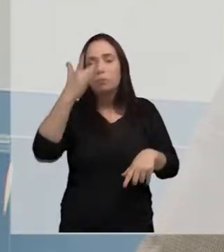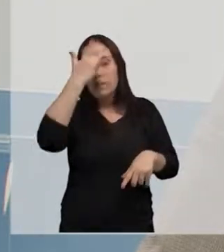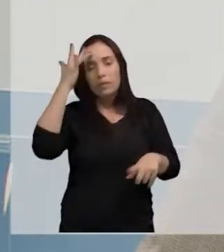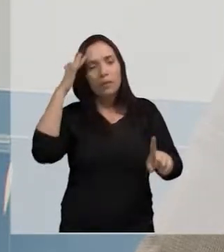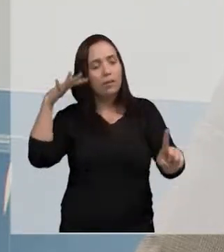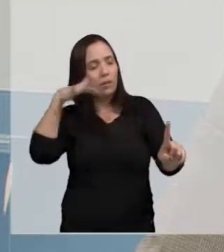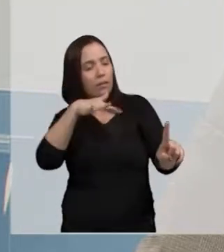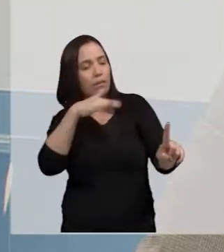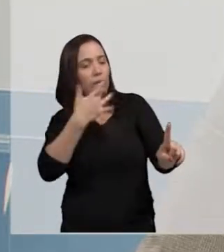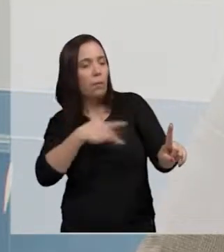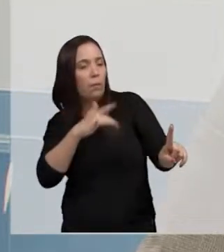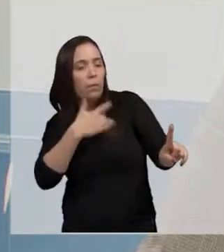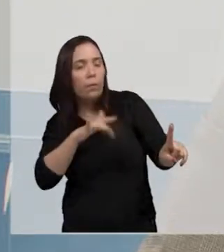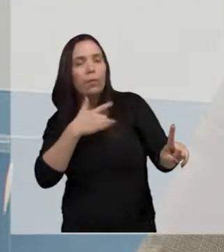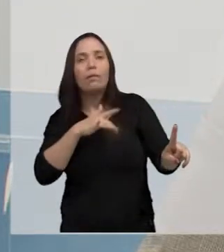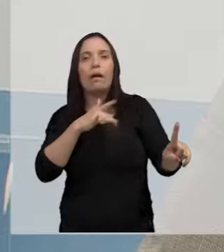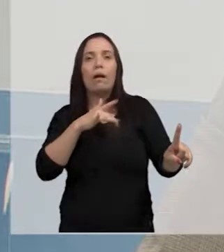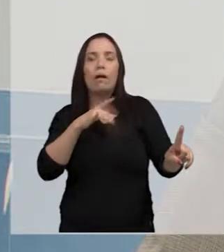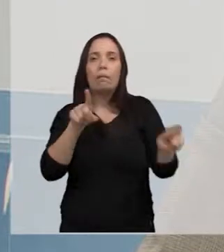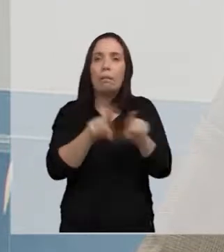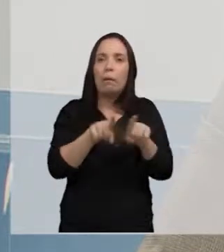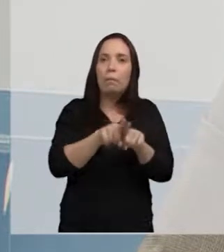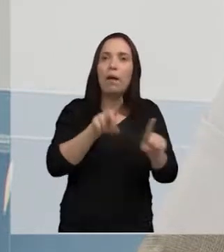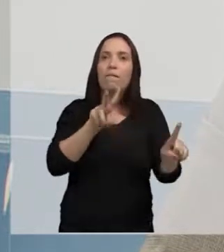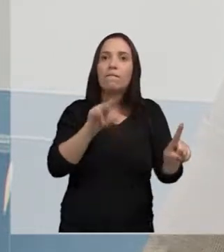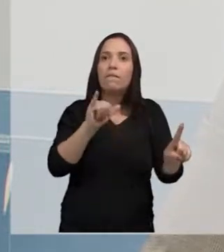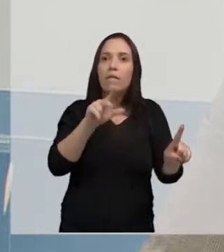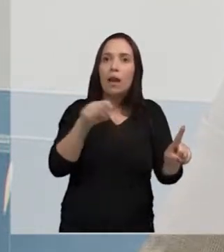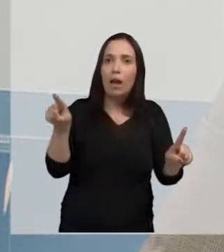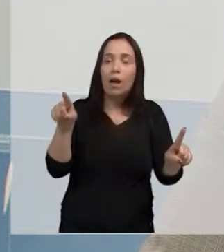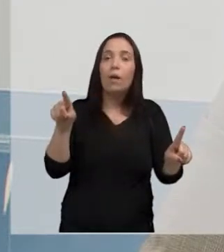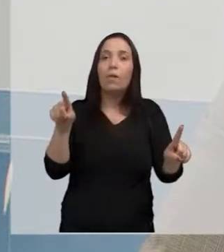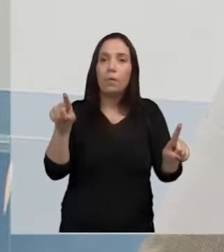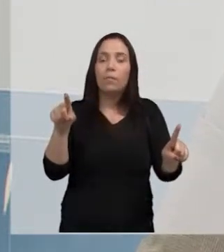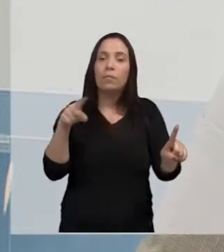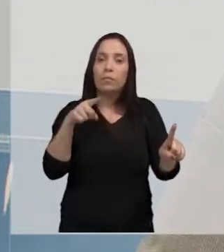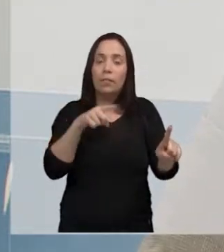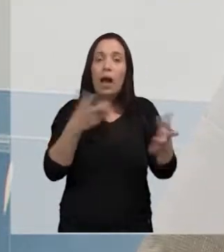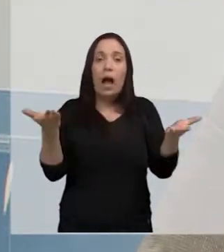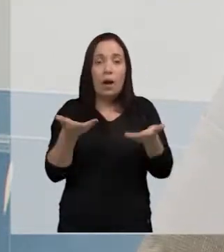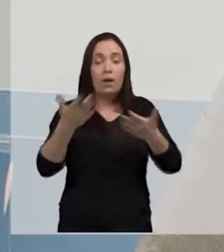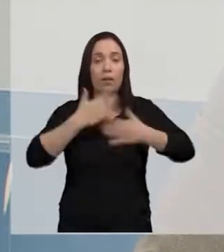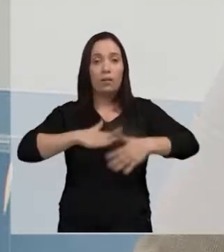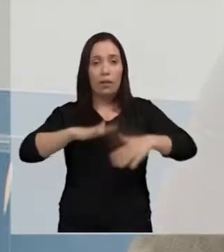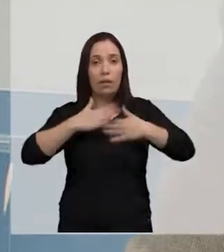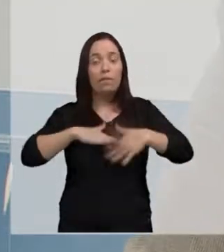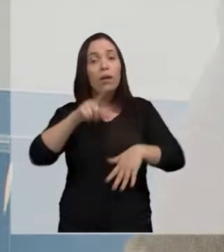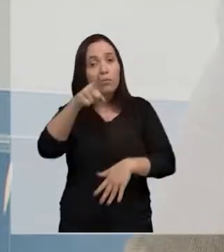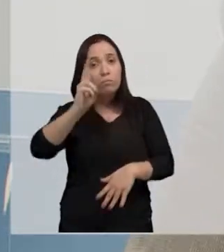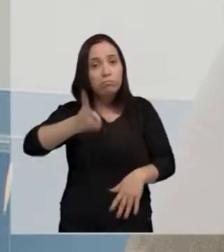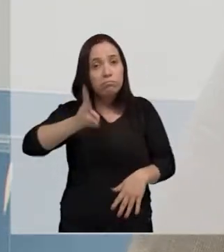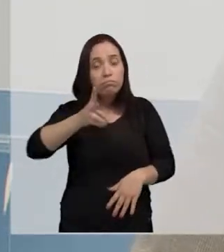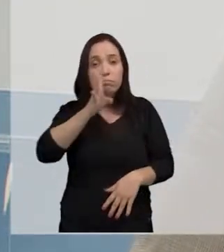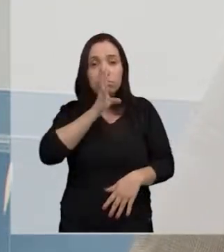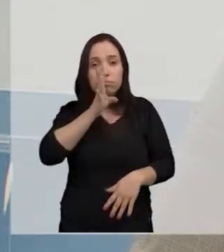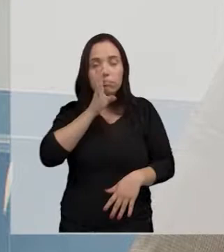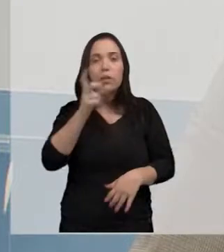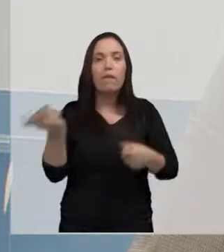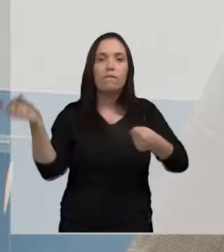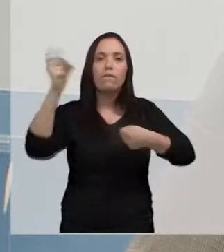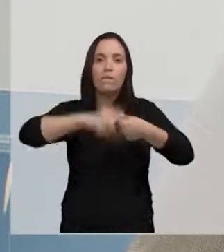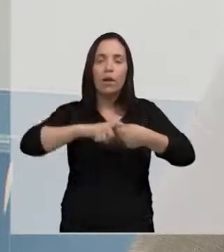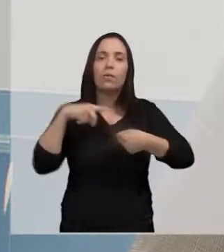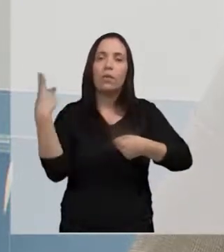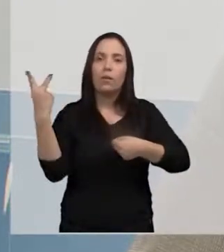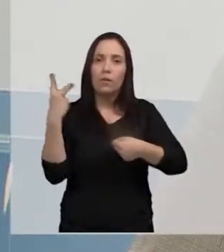vilão. E a presença dele foi muito forte. Eu vou para um rápido intervalo, não saia daí, tem muita coisa